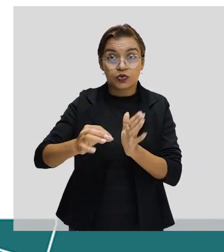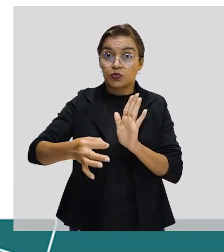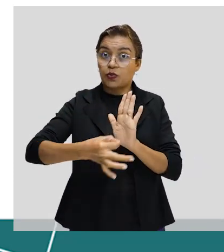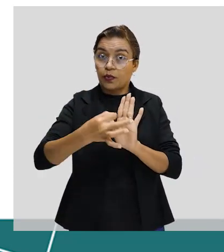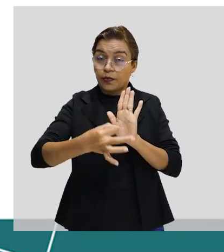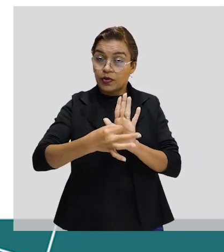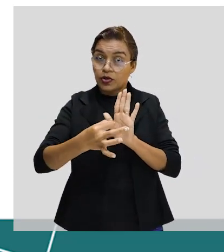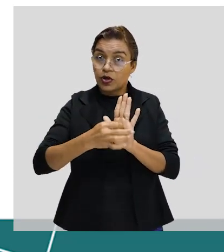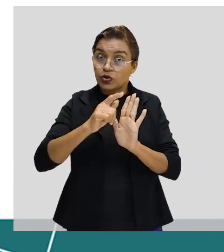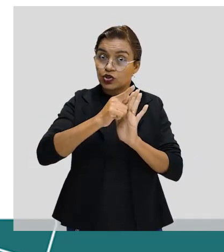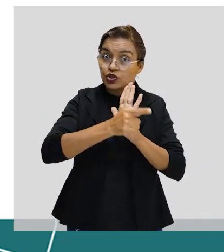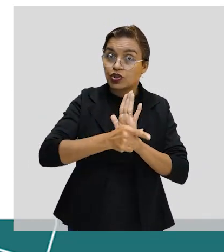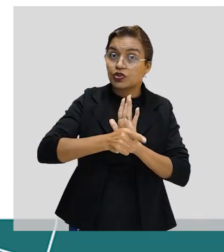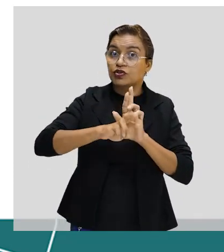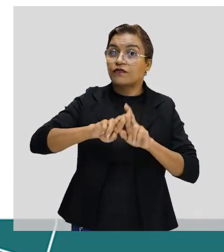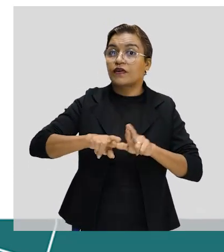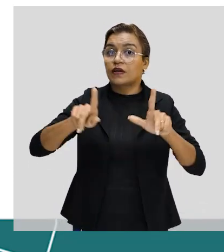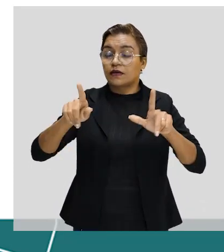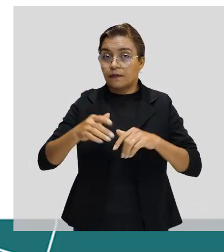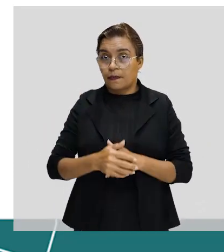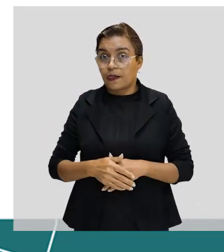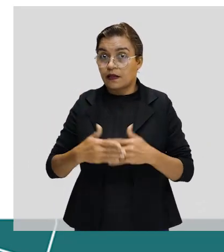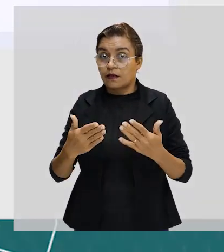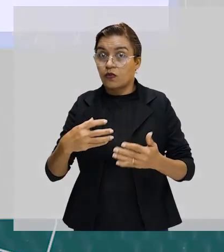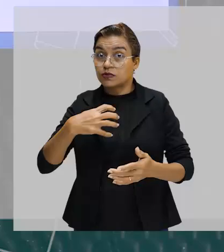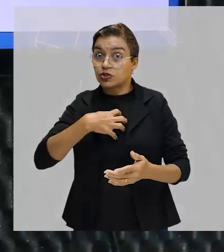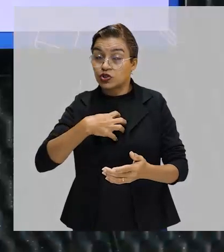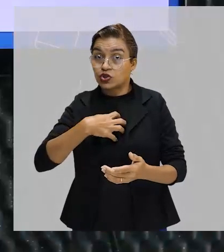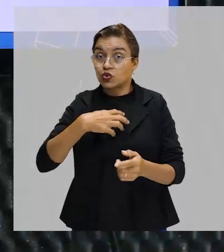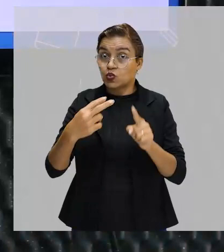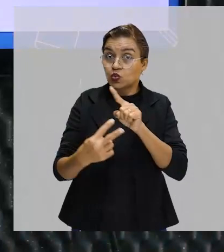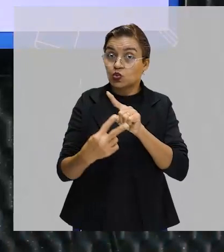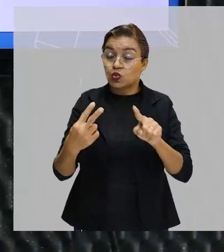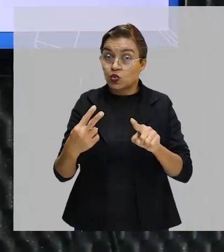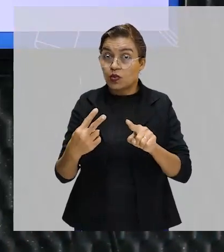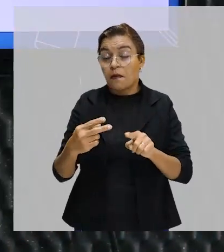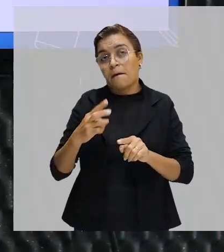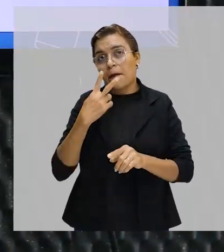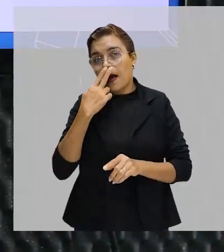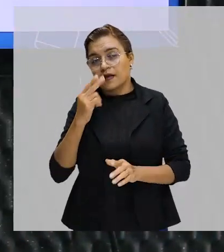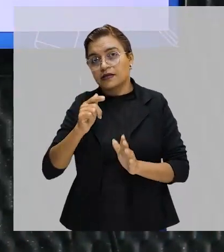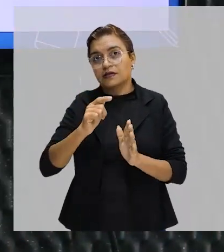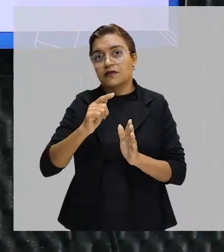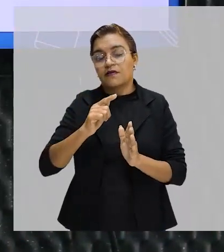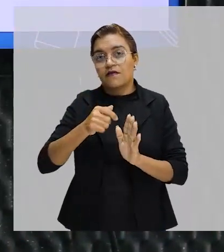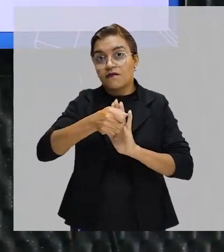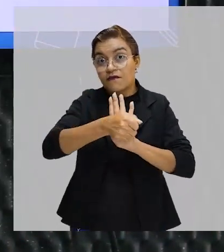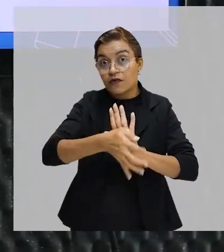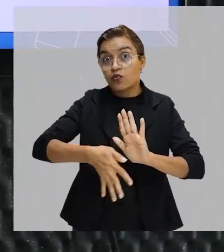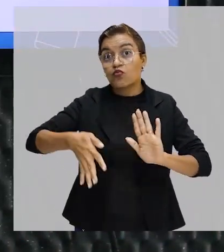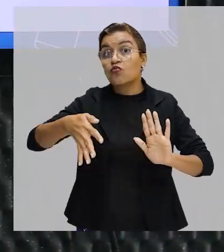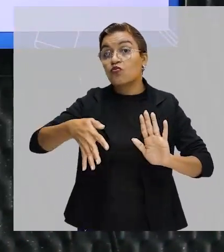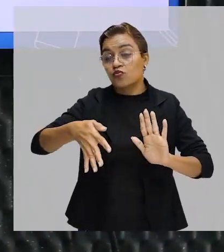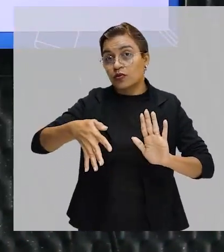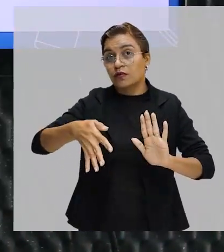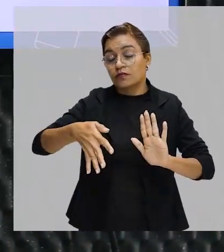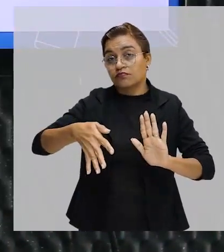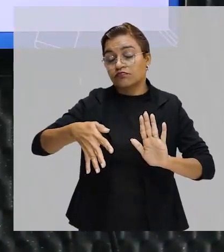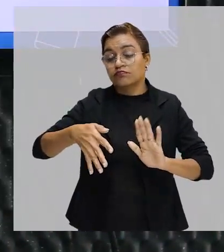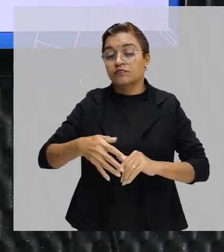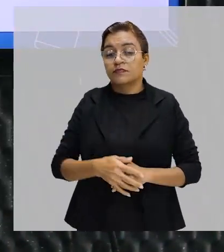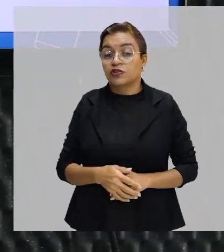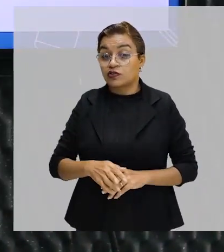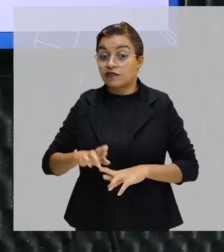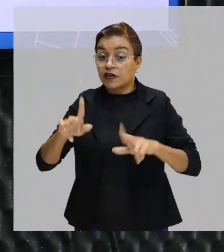concordam? Por isso, a ambiguidade pode ser vista como uma figura e não como um vício de linguagem. Então, vocês